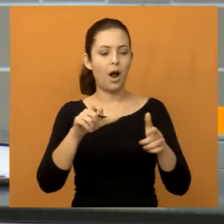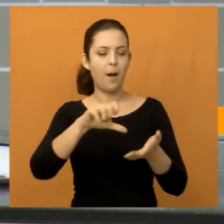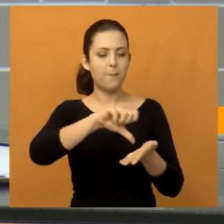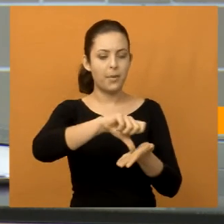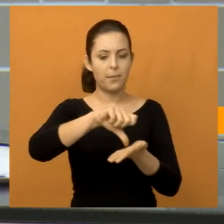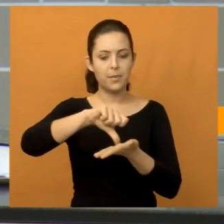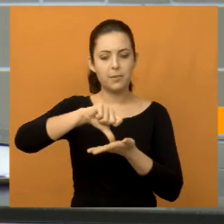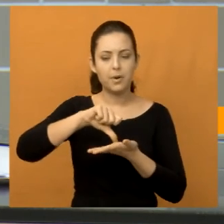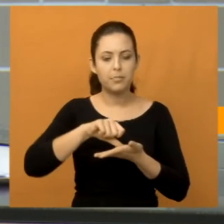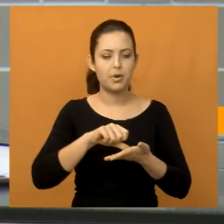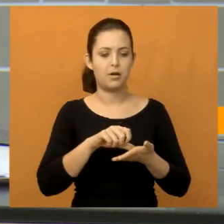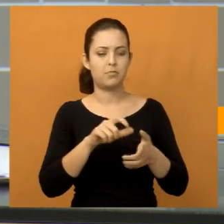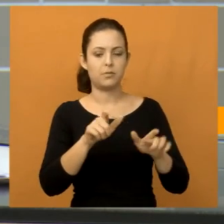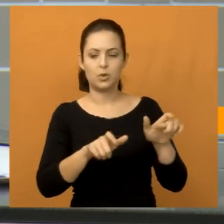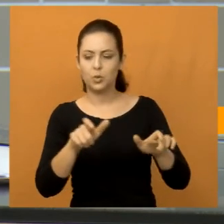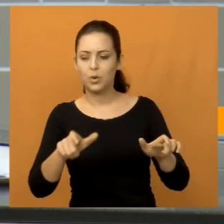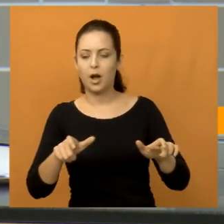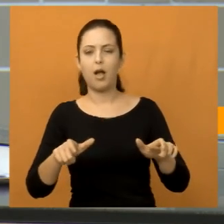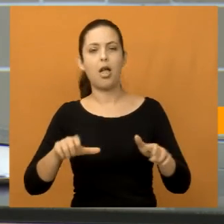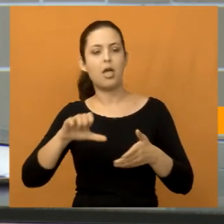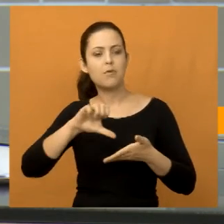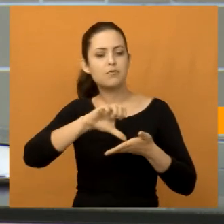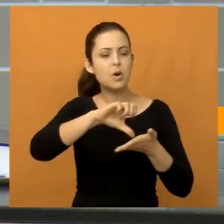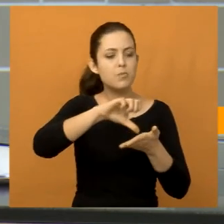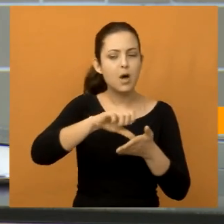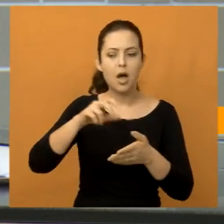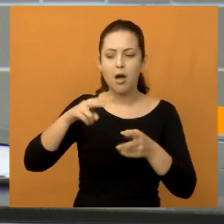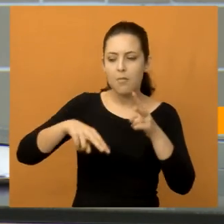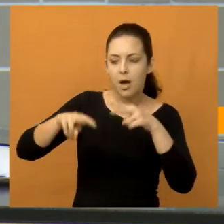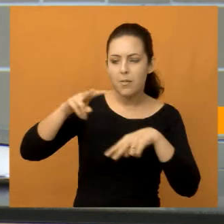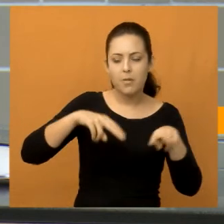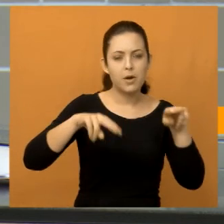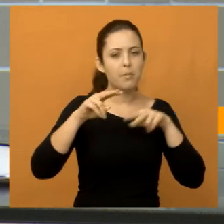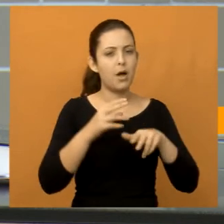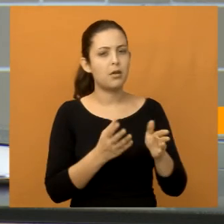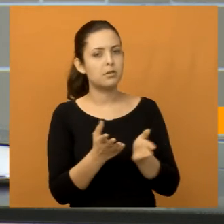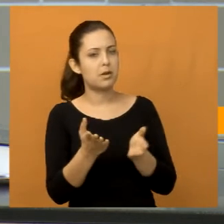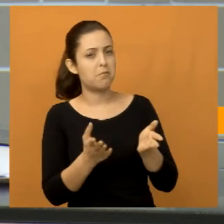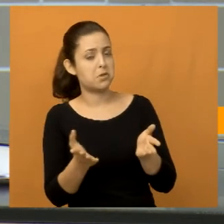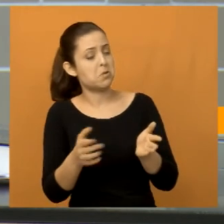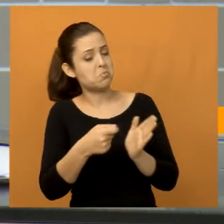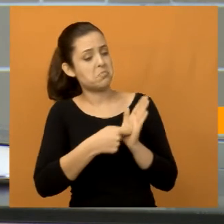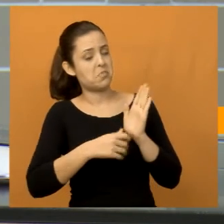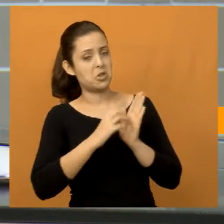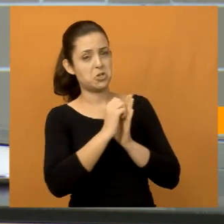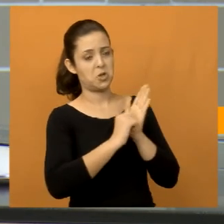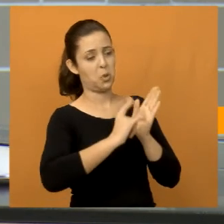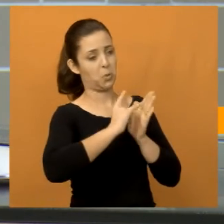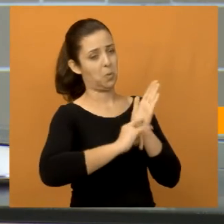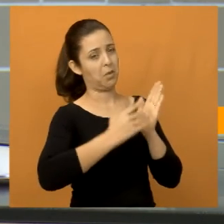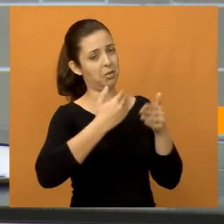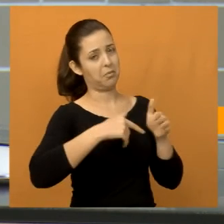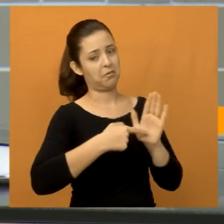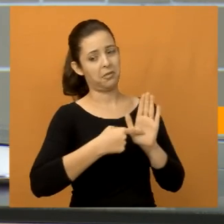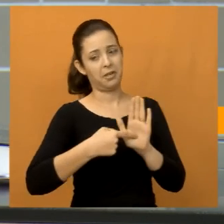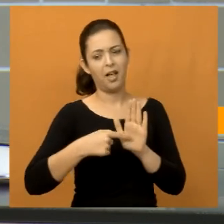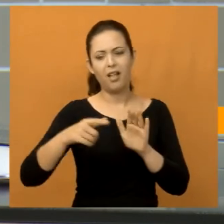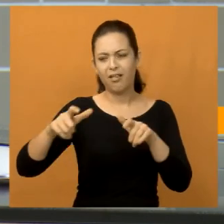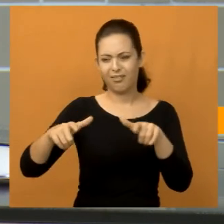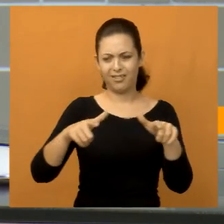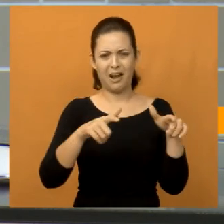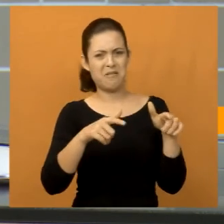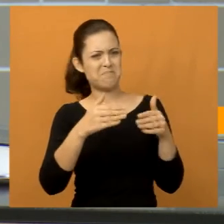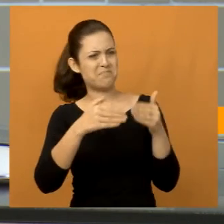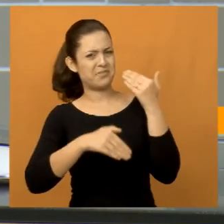de verificar as condições dos terrenos que teriam passado pelos serviços de capina e limpeza. Os terrenos analisados